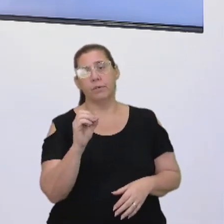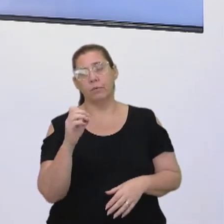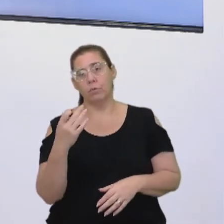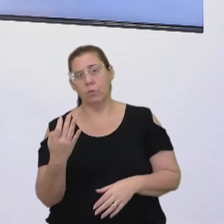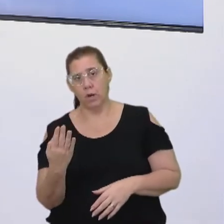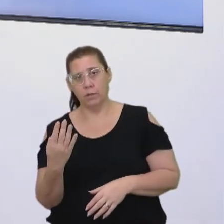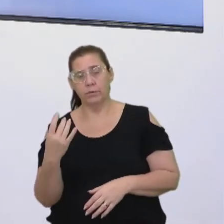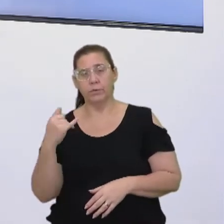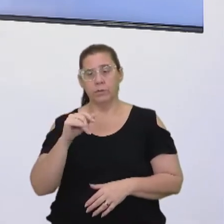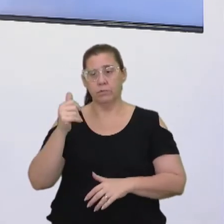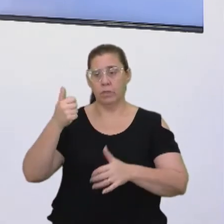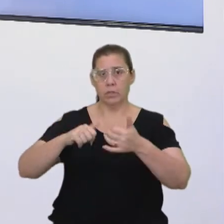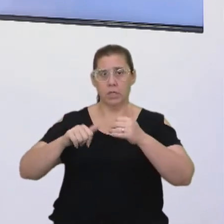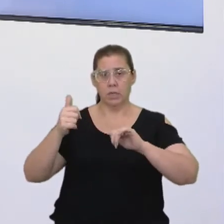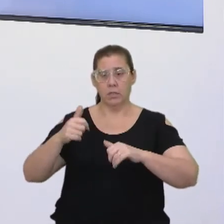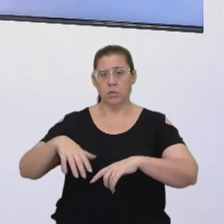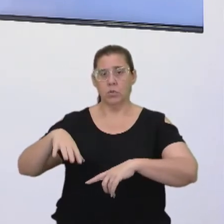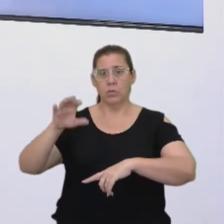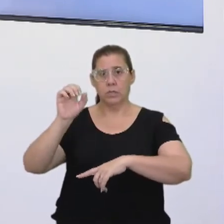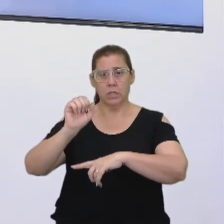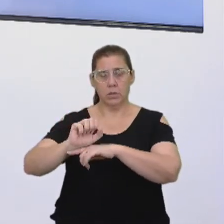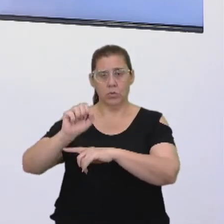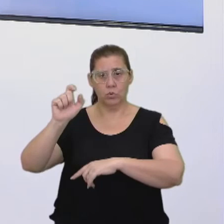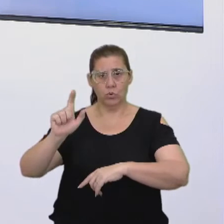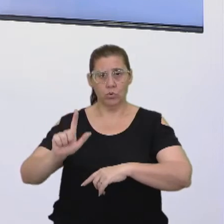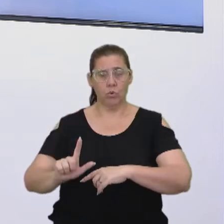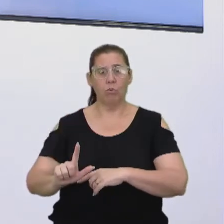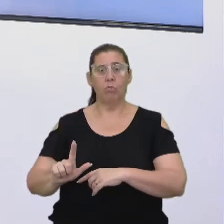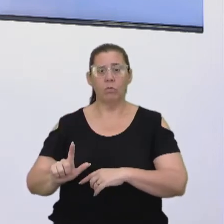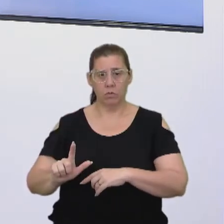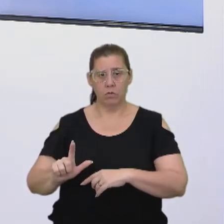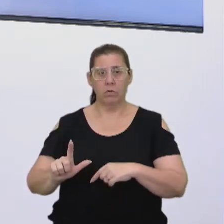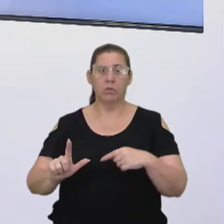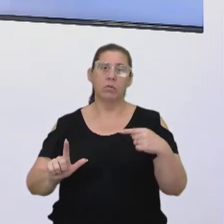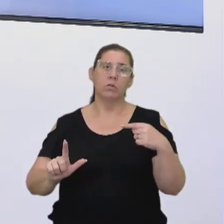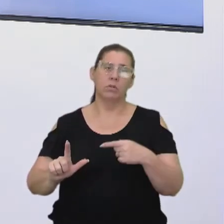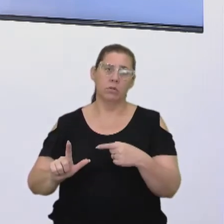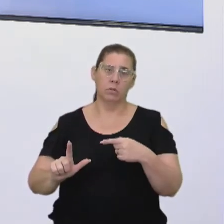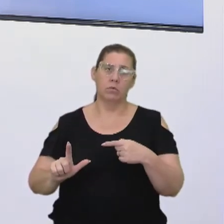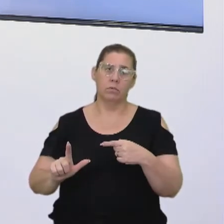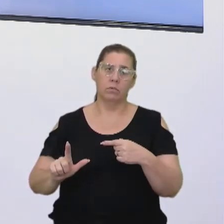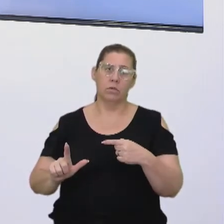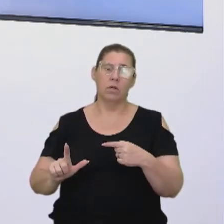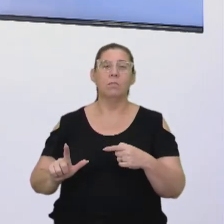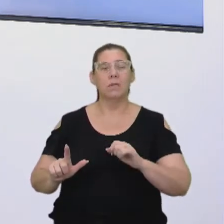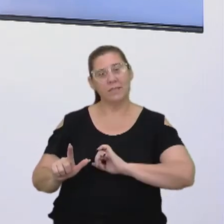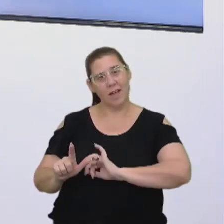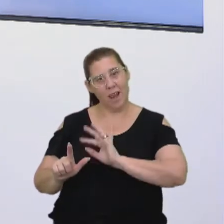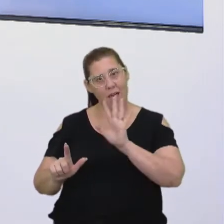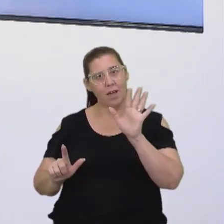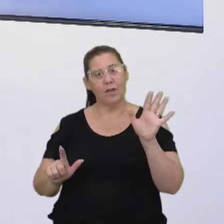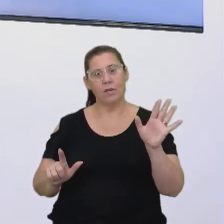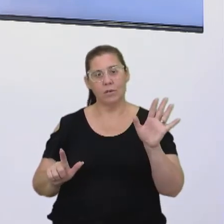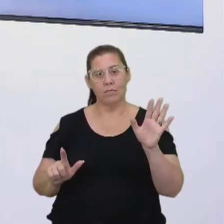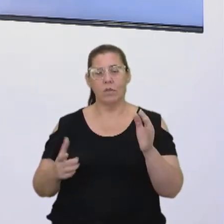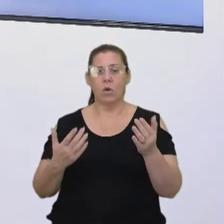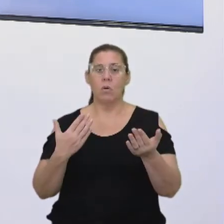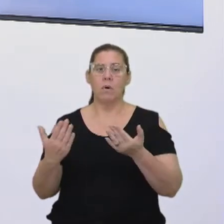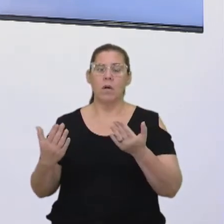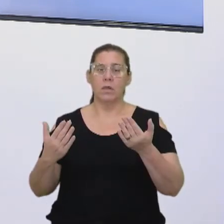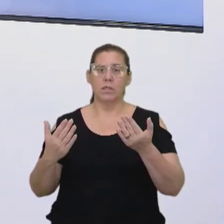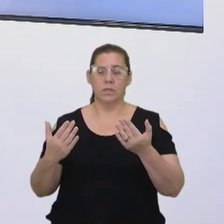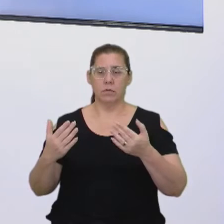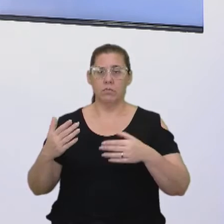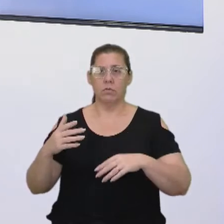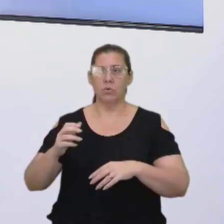for analisar, os estados ao sul, né, eles têm, obviamente, uma cor mais clara em comparação aos estados do